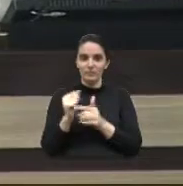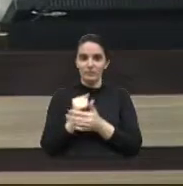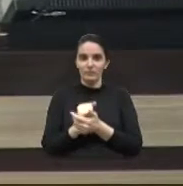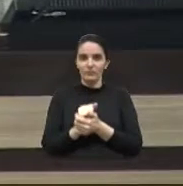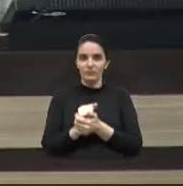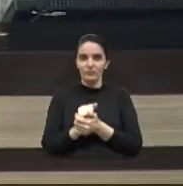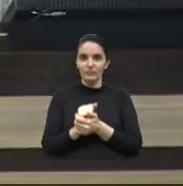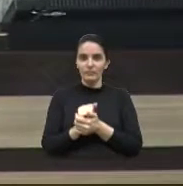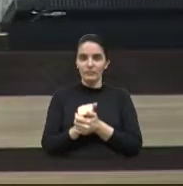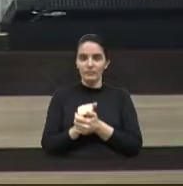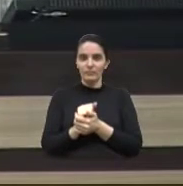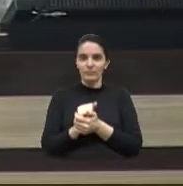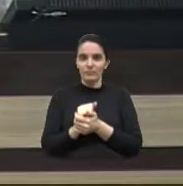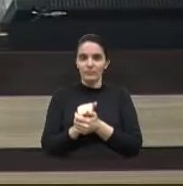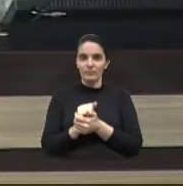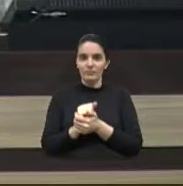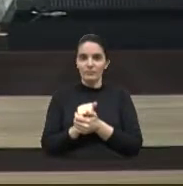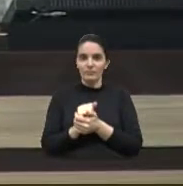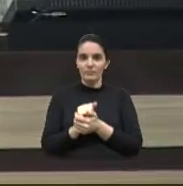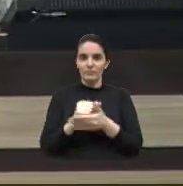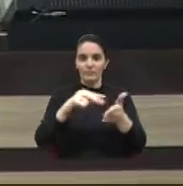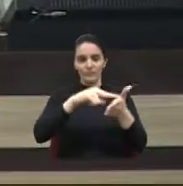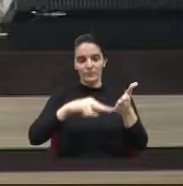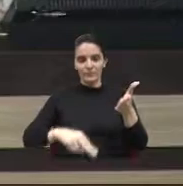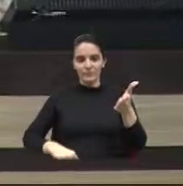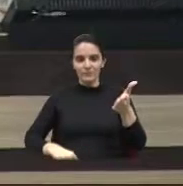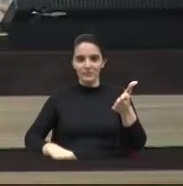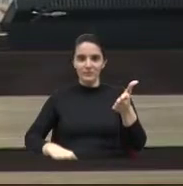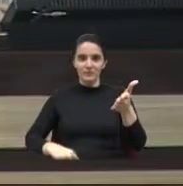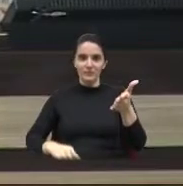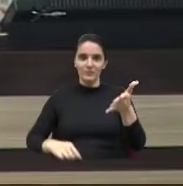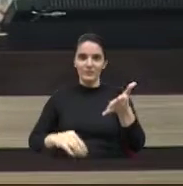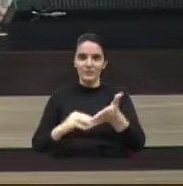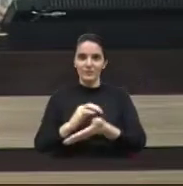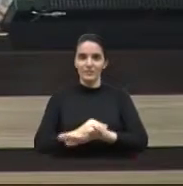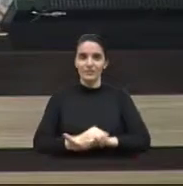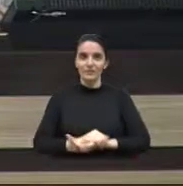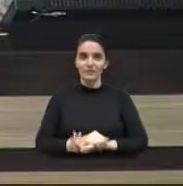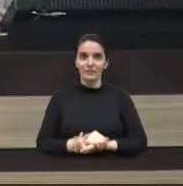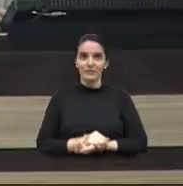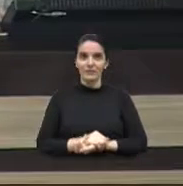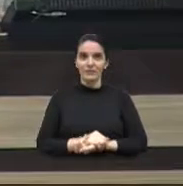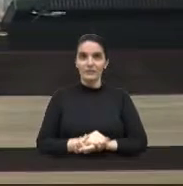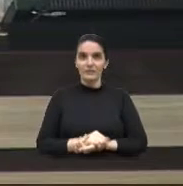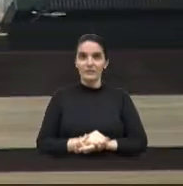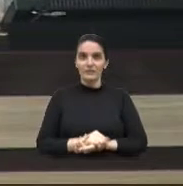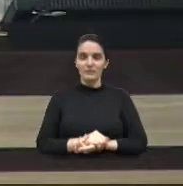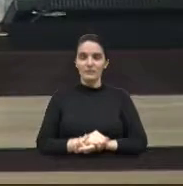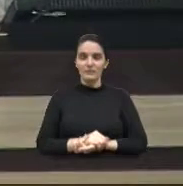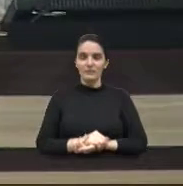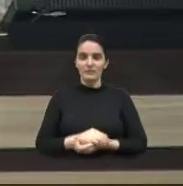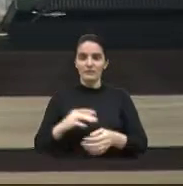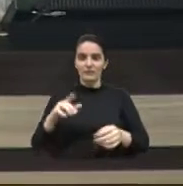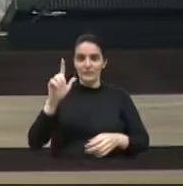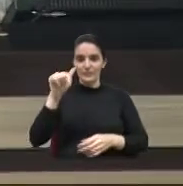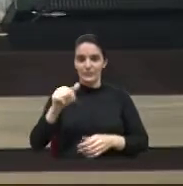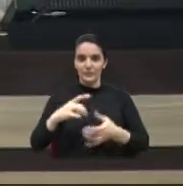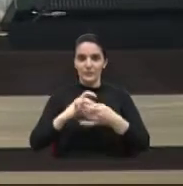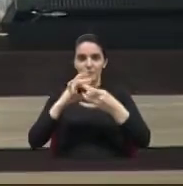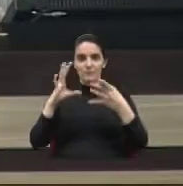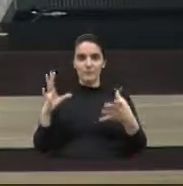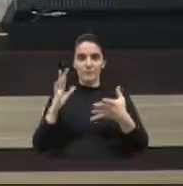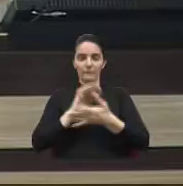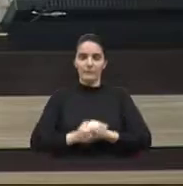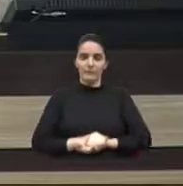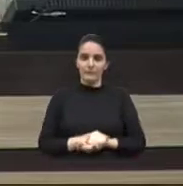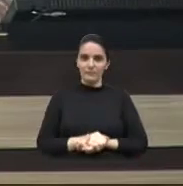no servidor para a leitura dos requerimentos. Mais um pouquinho, estará à disposição dos senhores vereadores. Uma